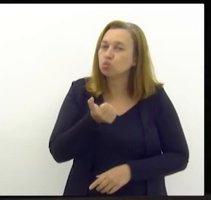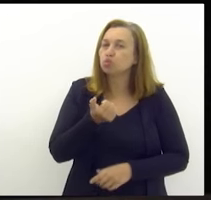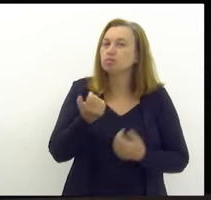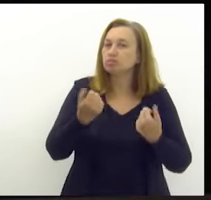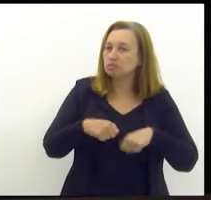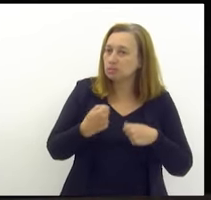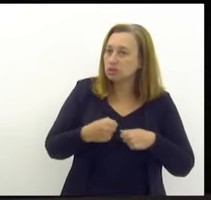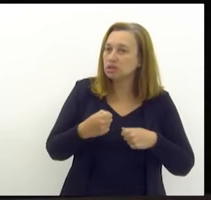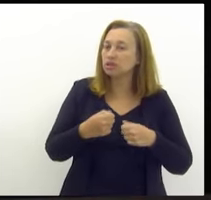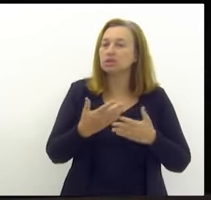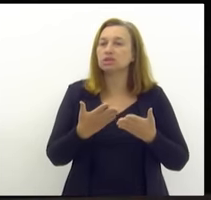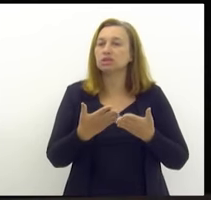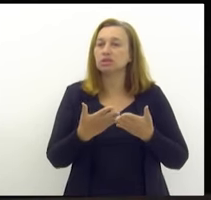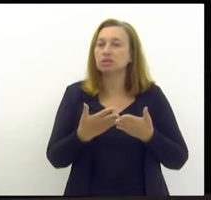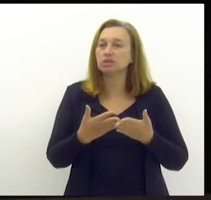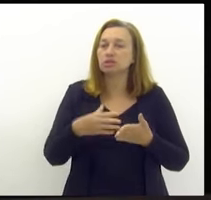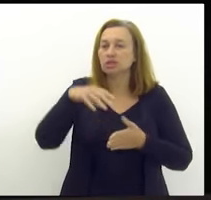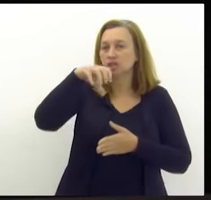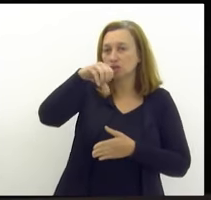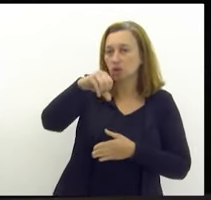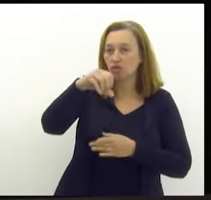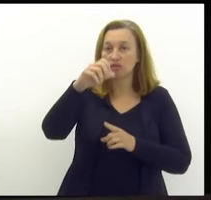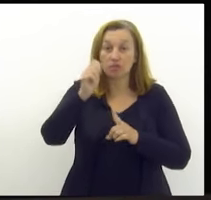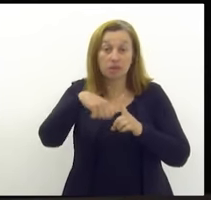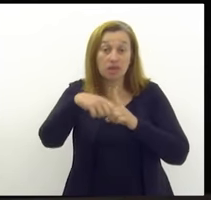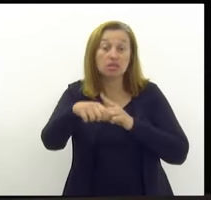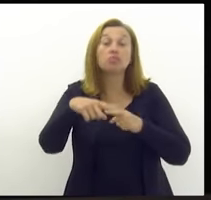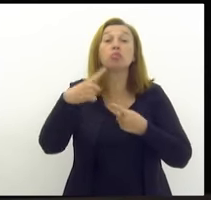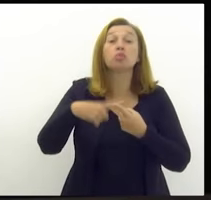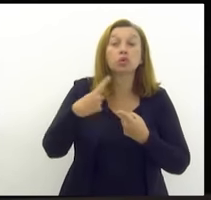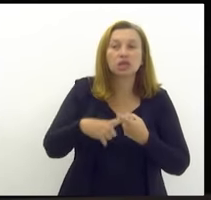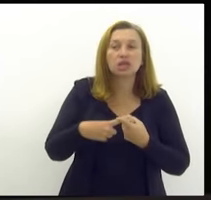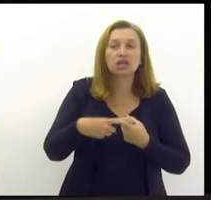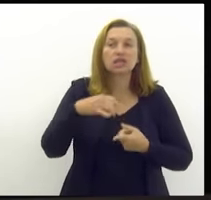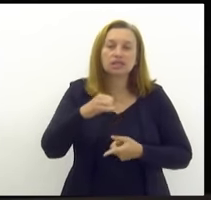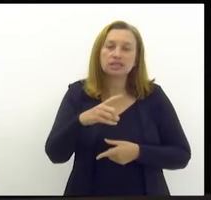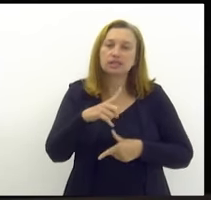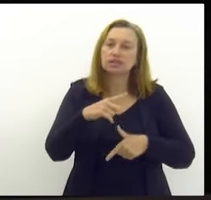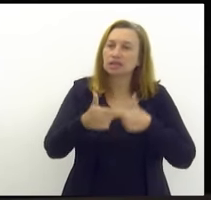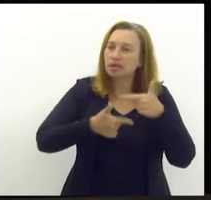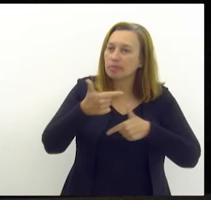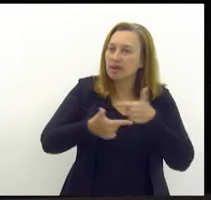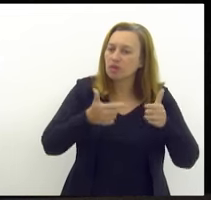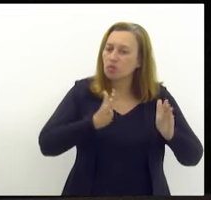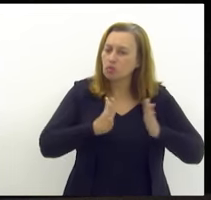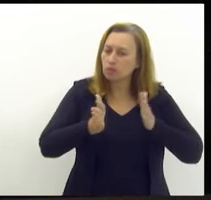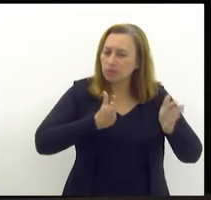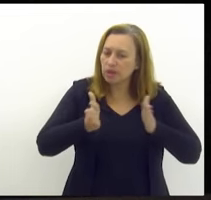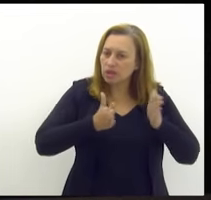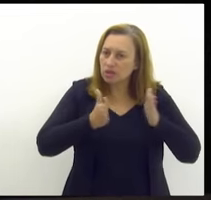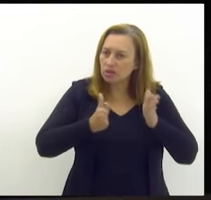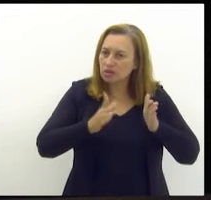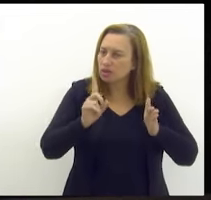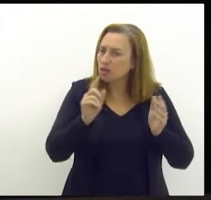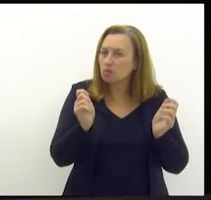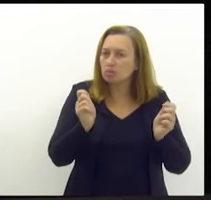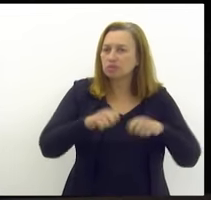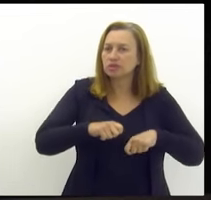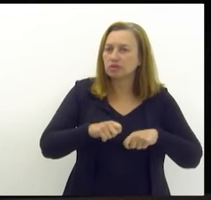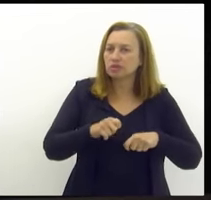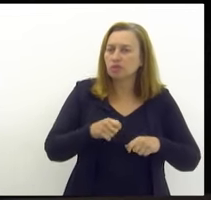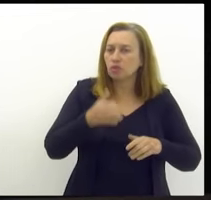como métrica no mínimo 9 meses porque se a gente trabalhar com um período em que não foi possível